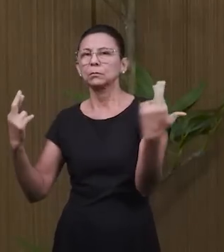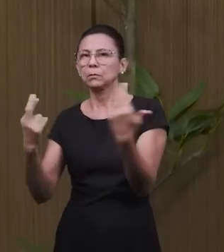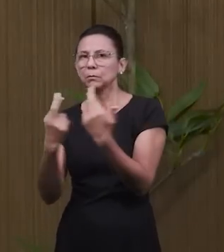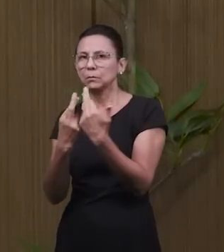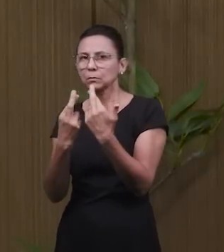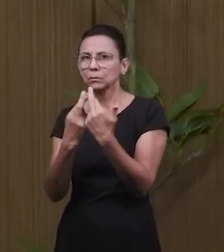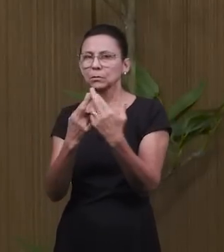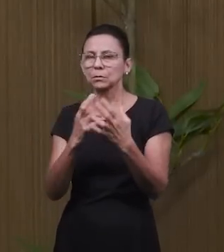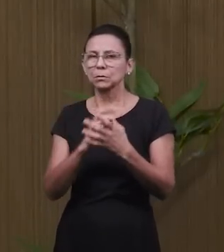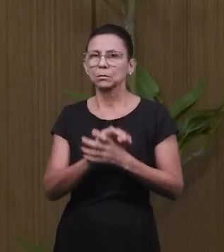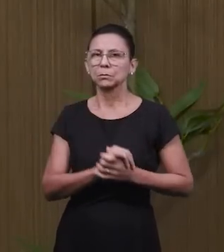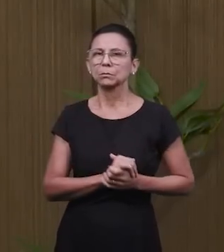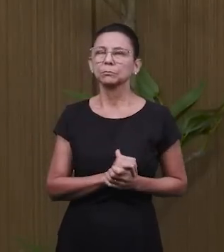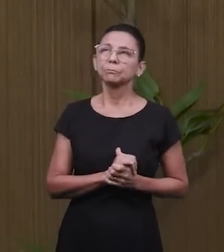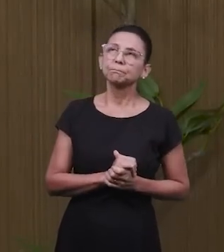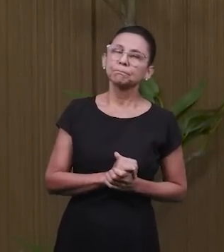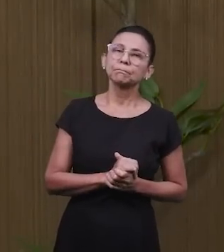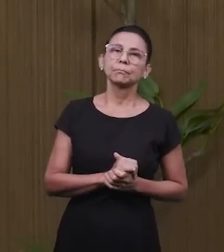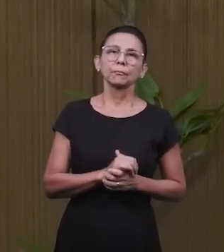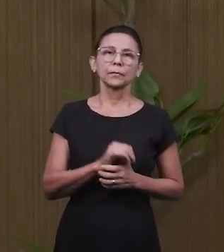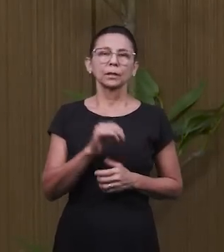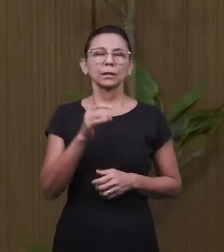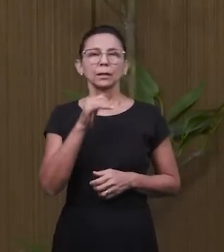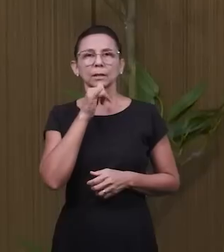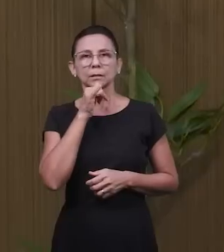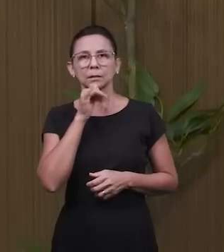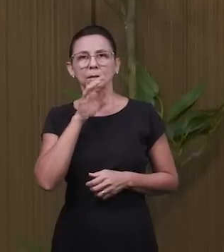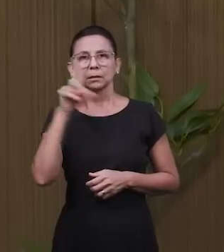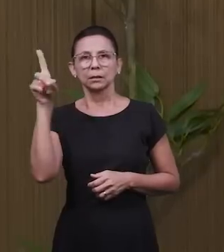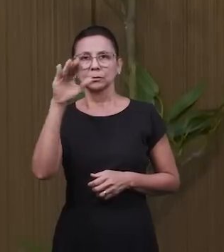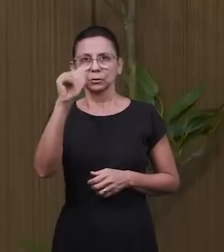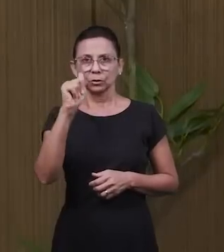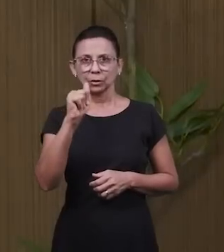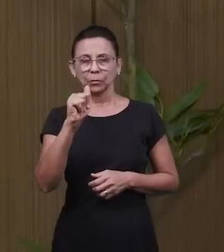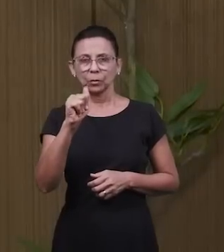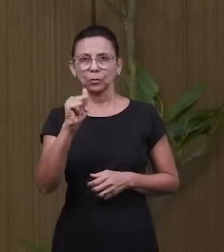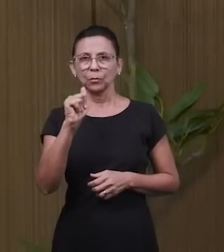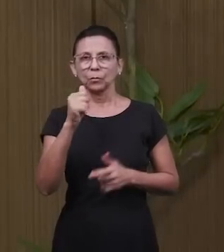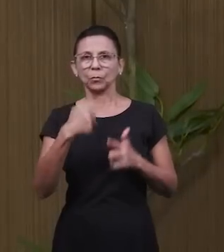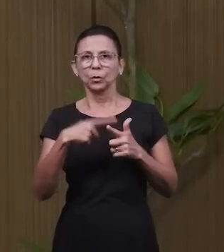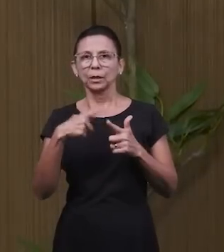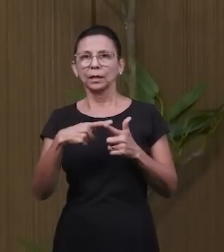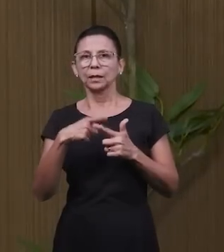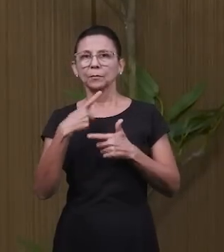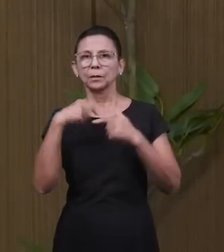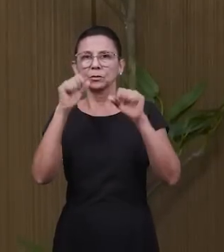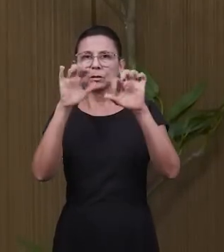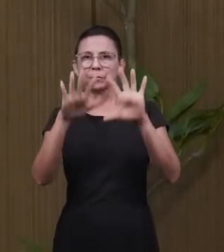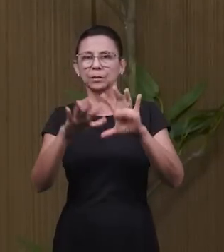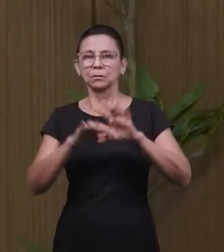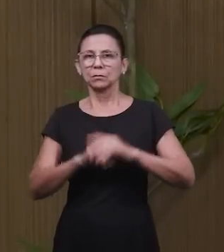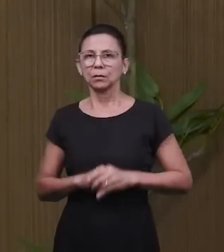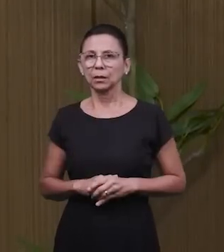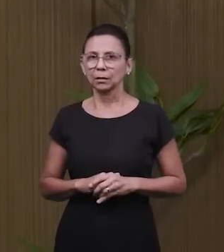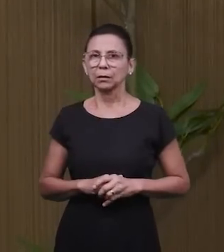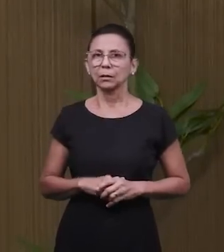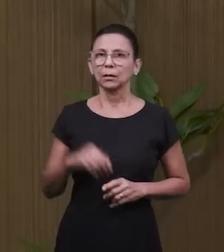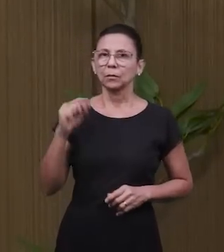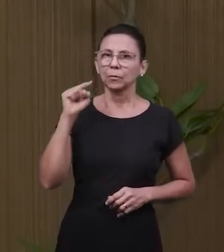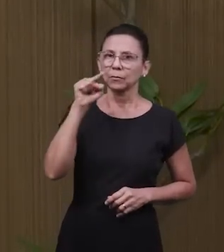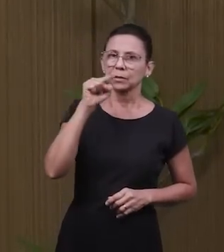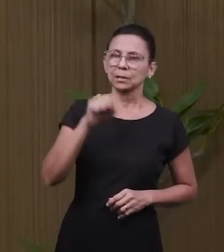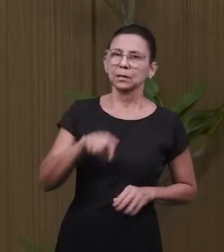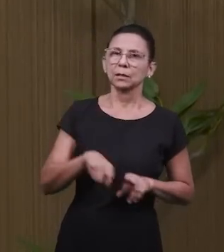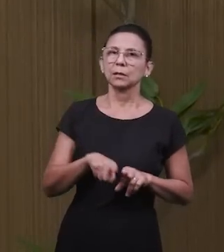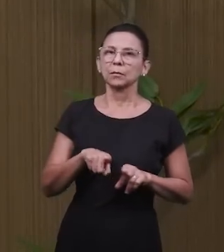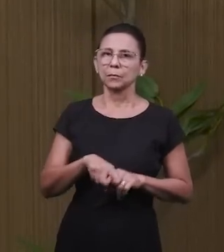Porque o homem precisa de saber o seguinte, Deus te chamou para receber uma bênção, mas Deus te chamou para ser corpo vivo, para